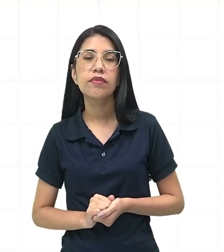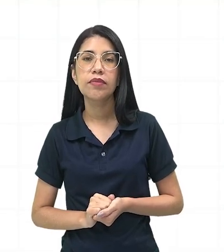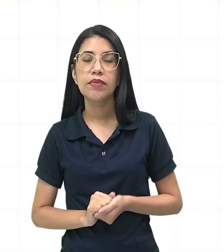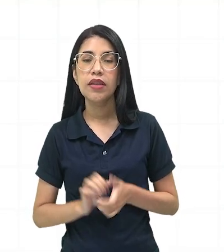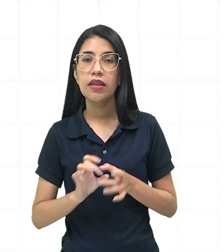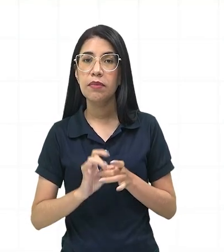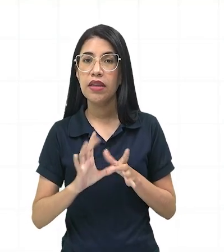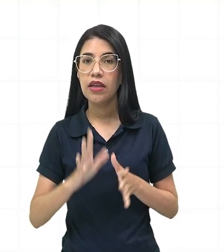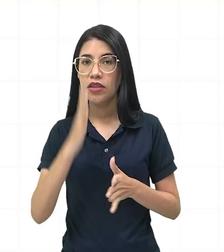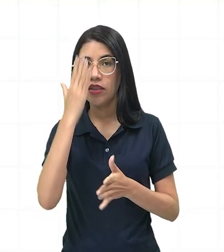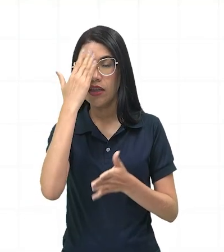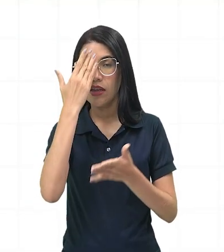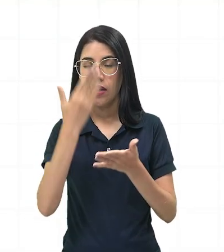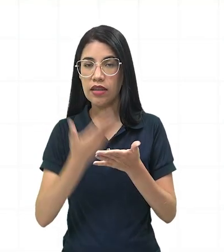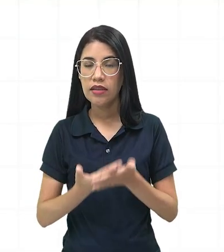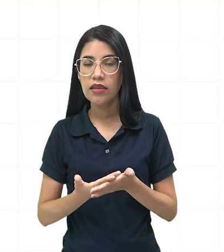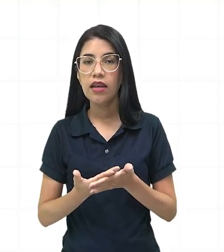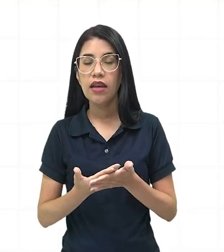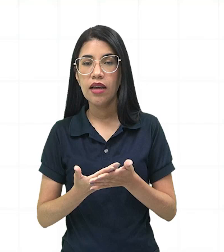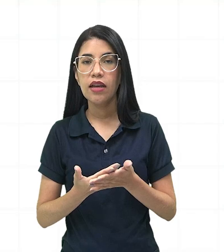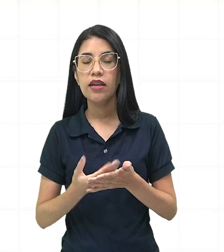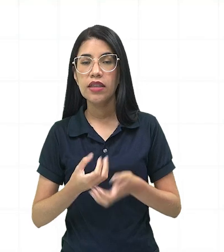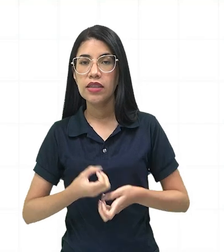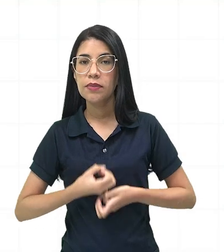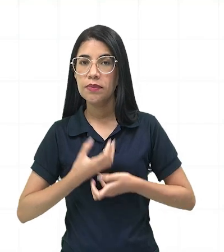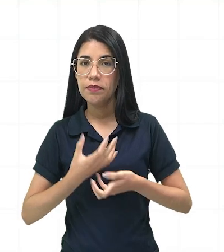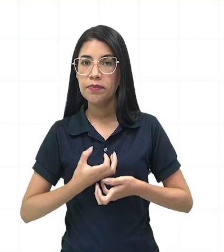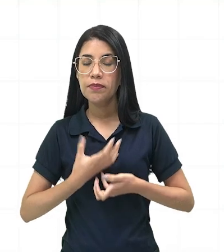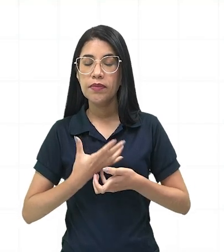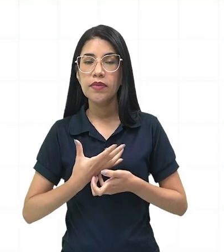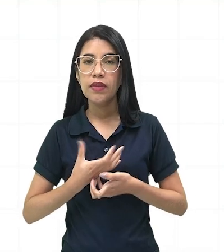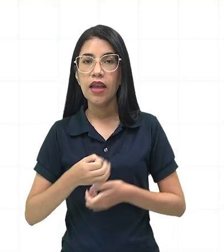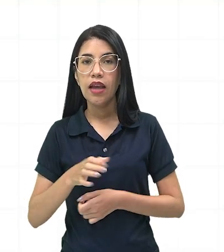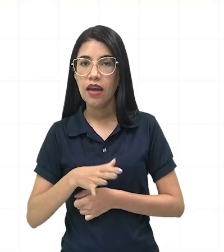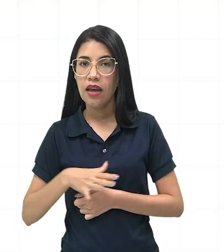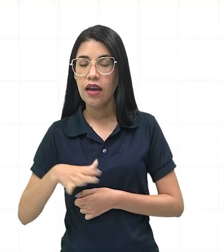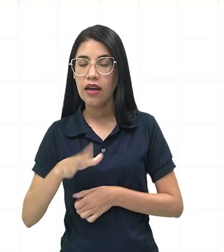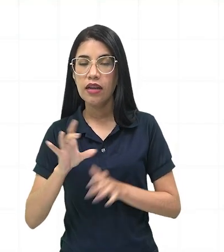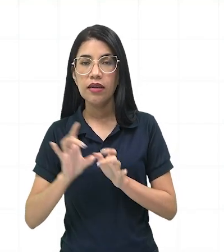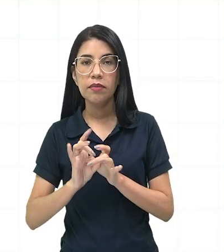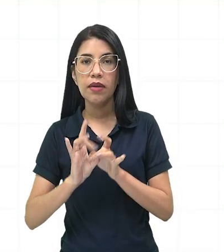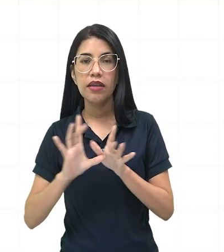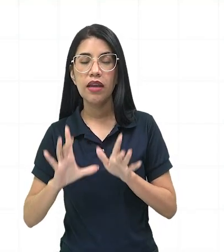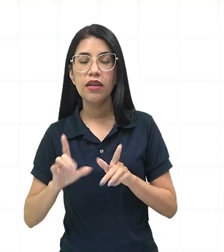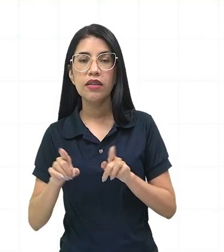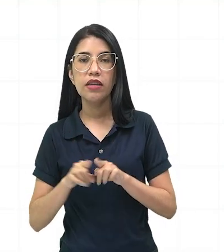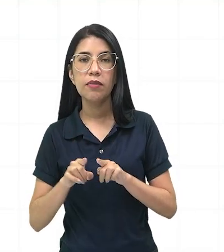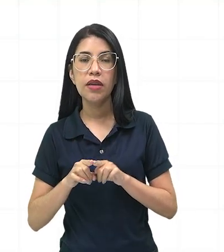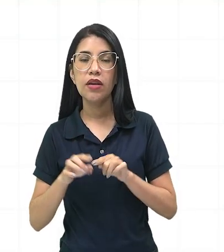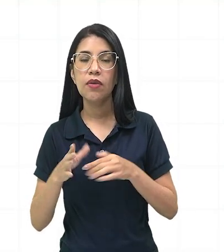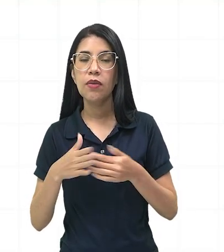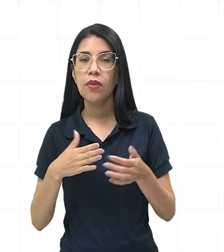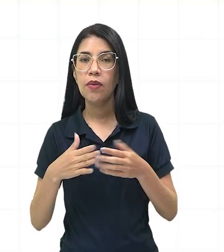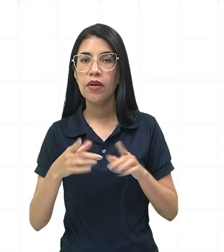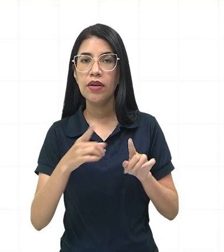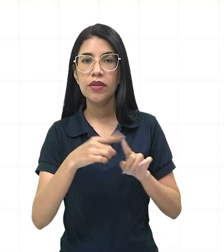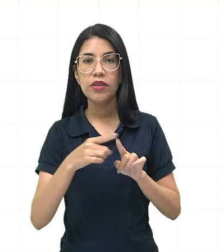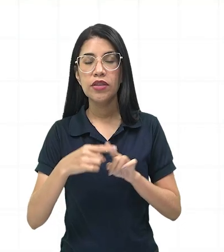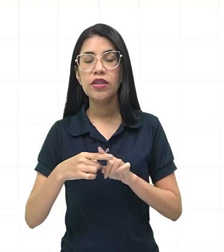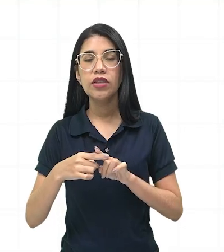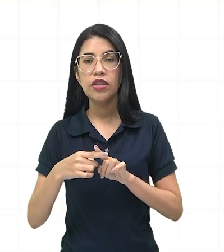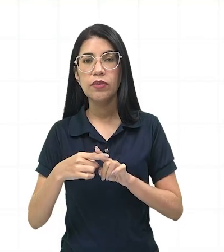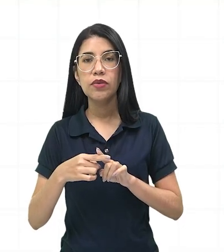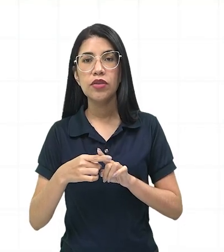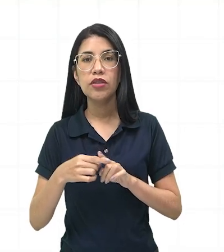crença, liberdade de expressão, esse terreno da liberdade que vai permear todo e qualquer tipo de